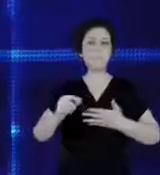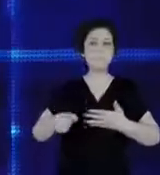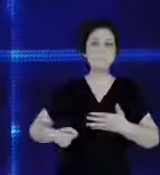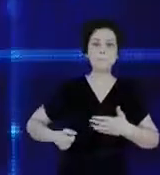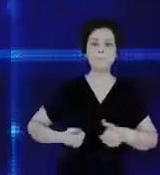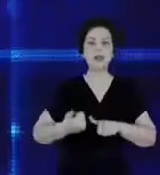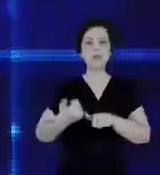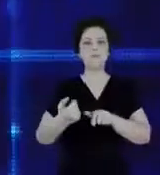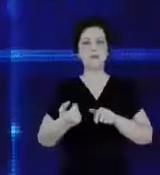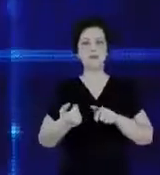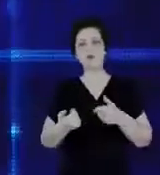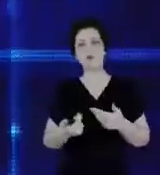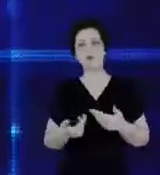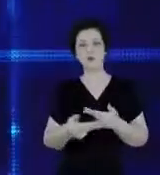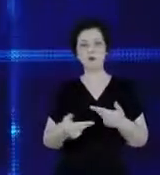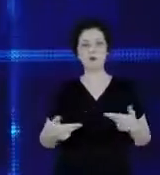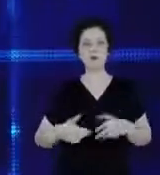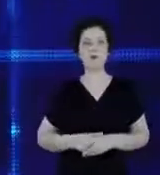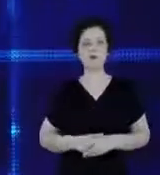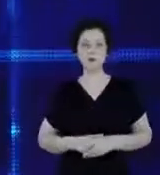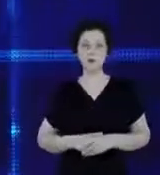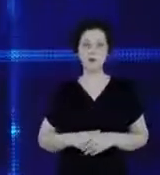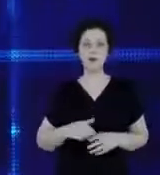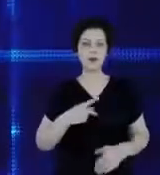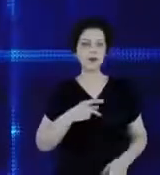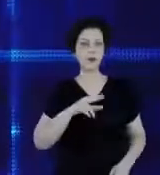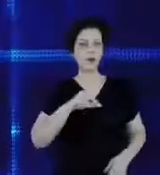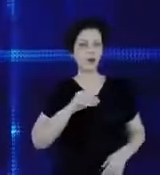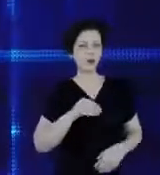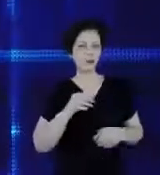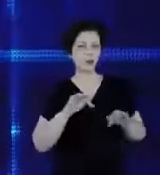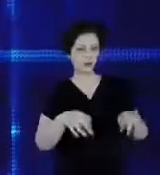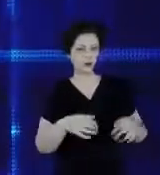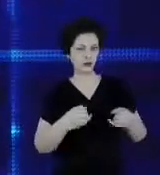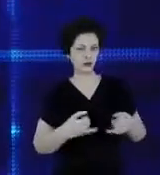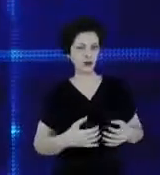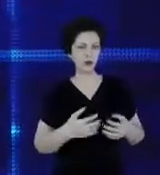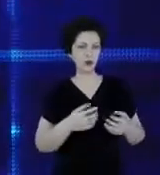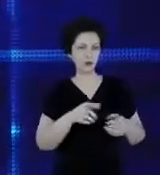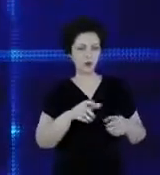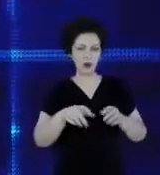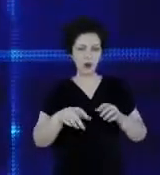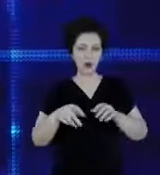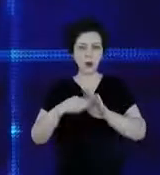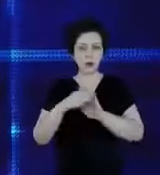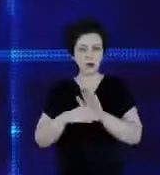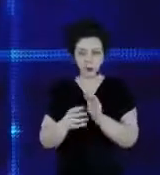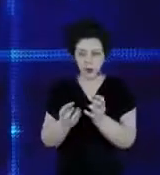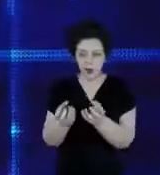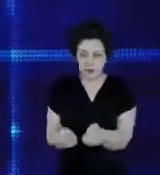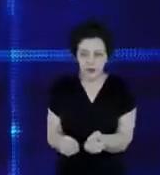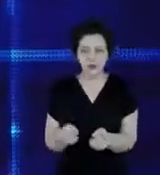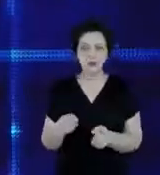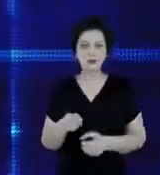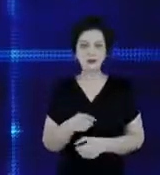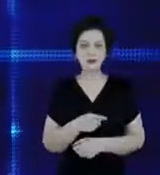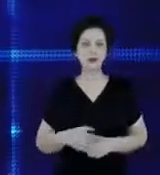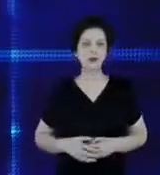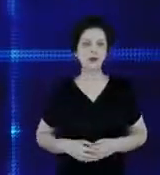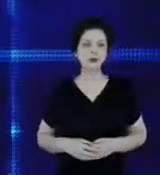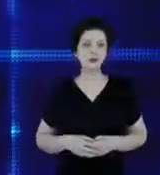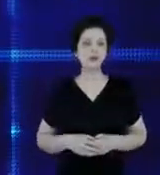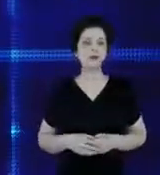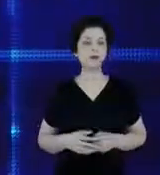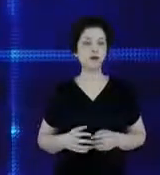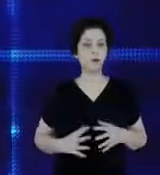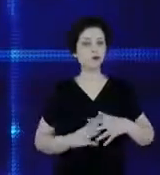esses elementos que até o Paulo falou aqui ao final, sobre a aderência do próprio programa com a modernização e